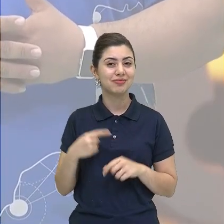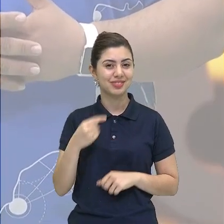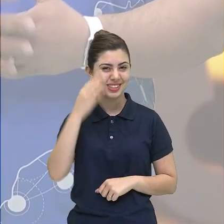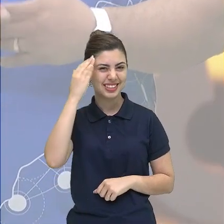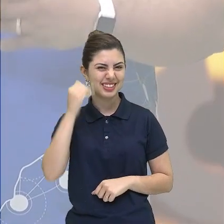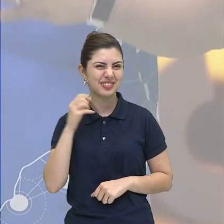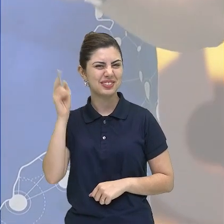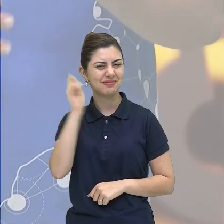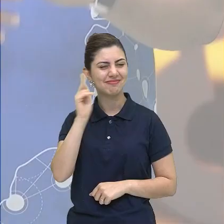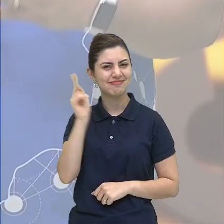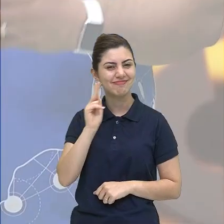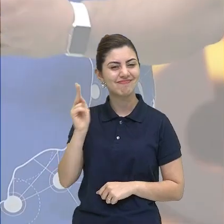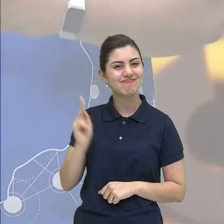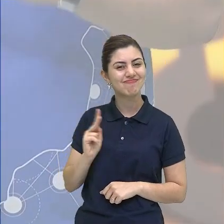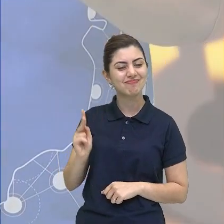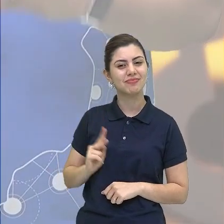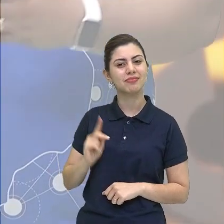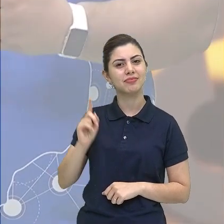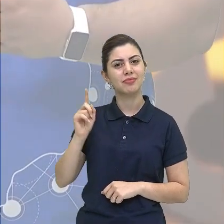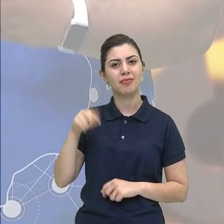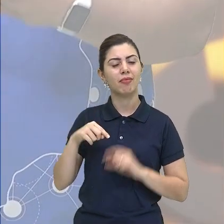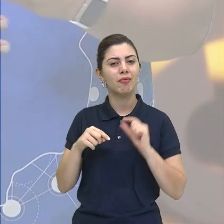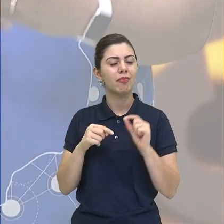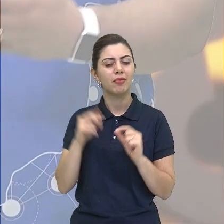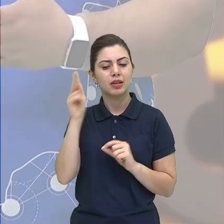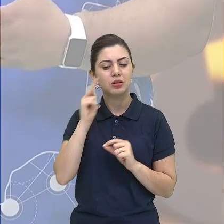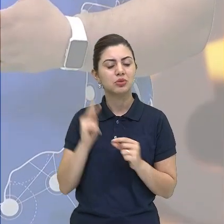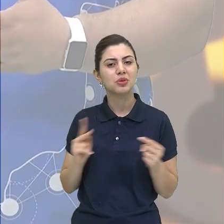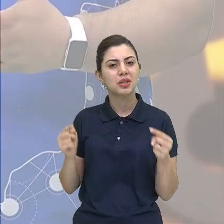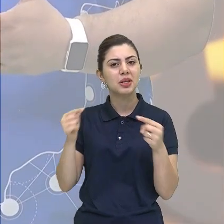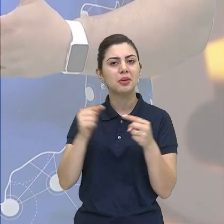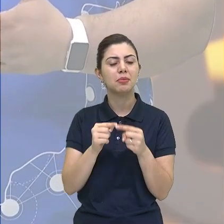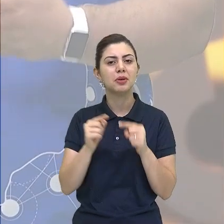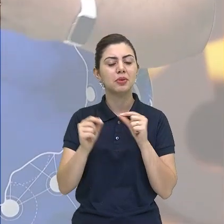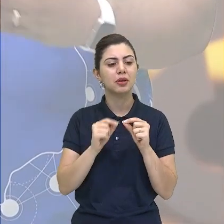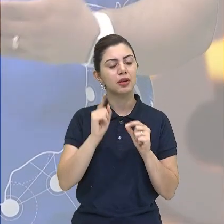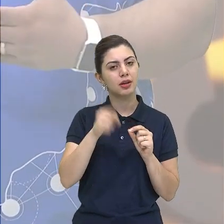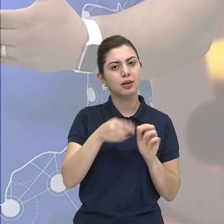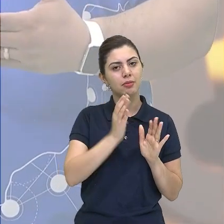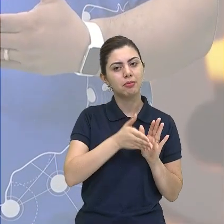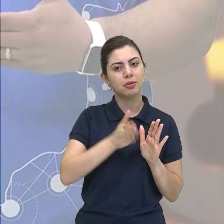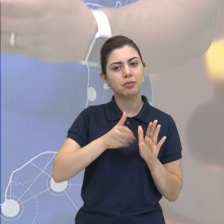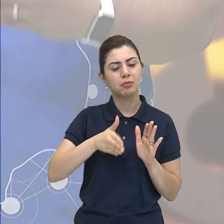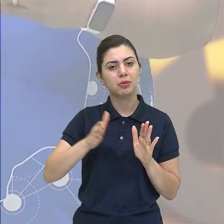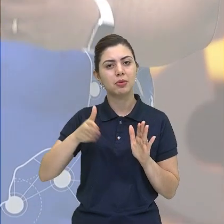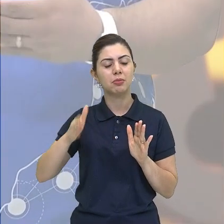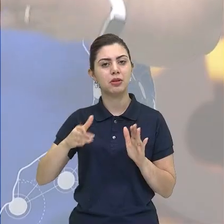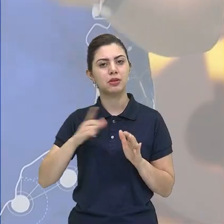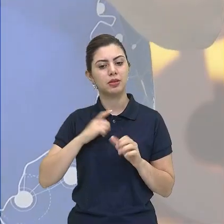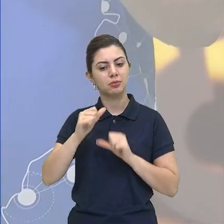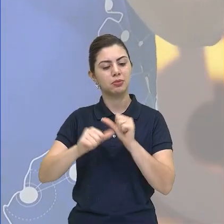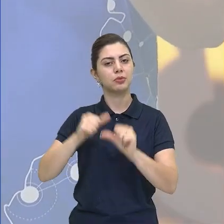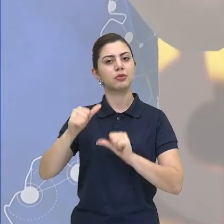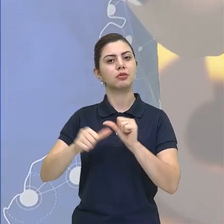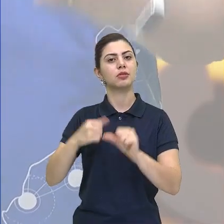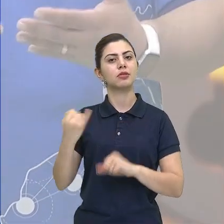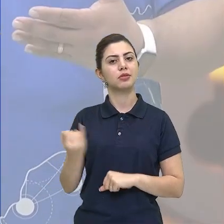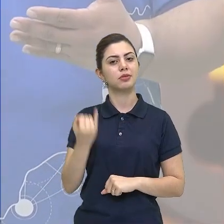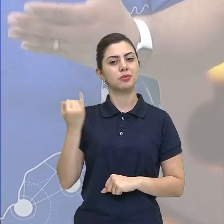a história é processo, são processos que muitas vezes trazem mudanças significativas, mas